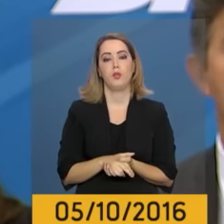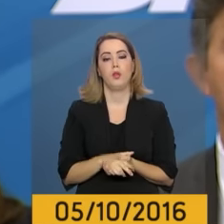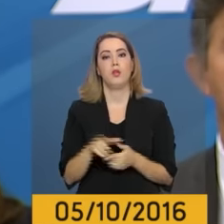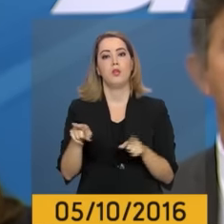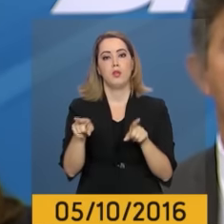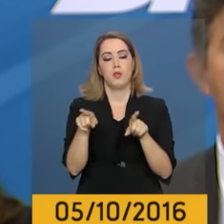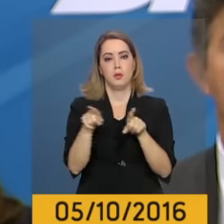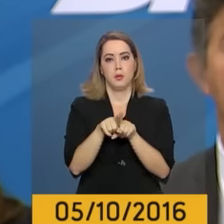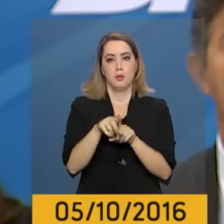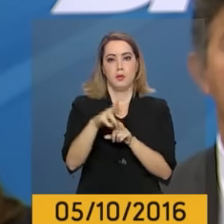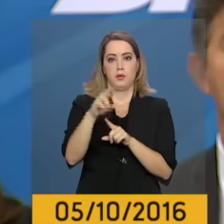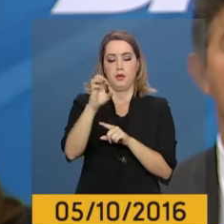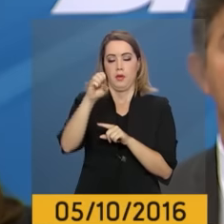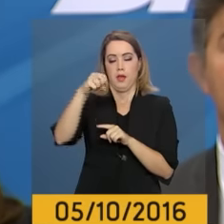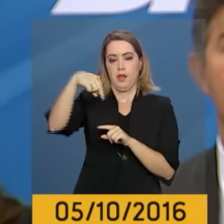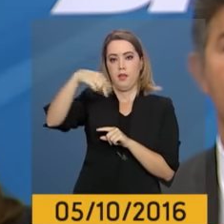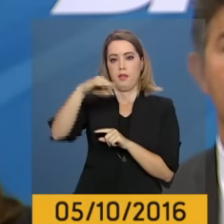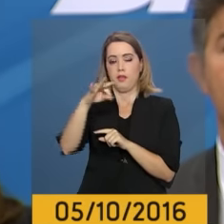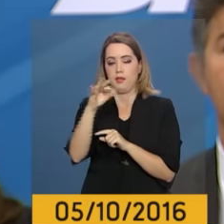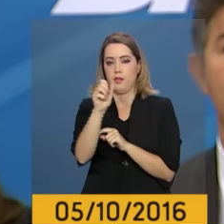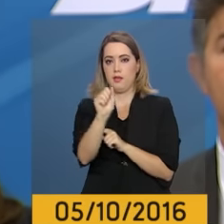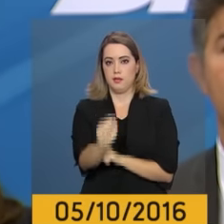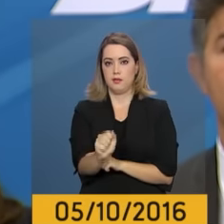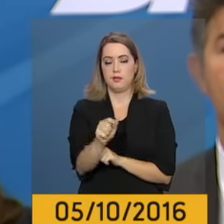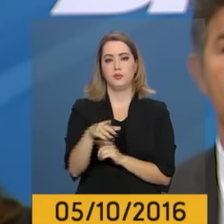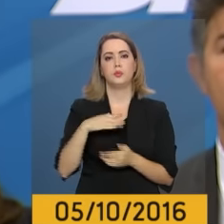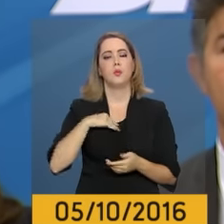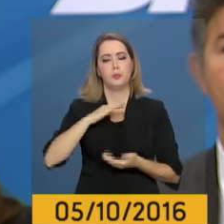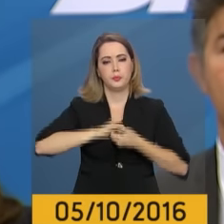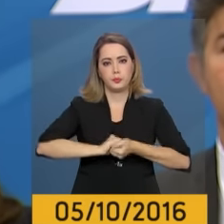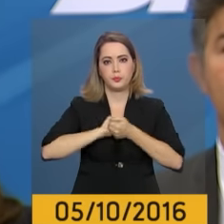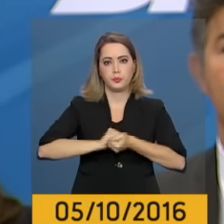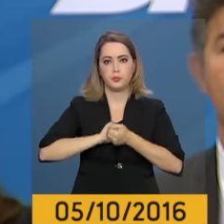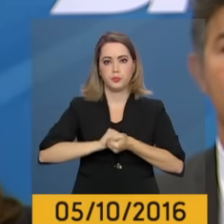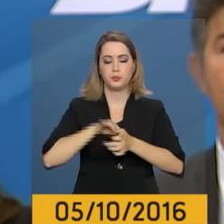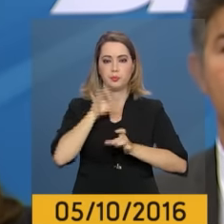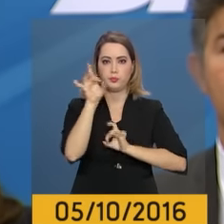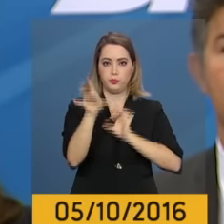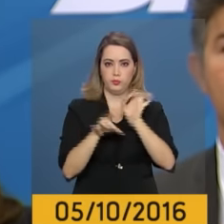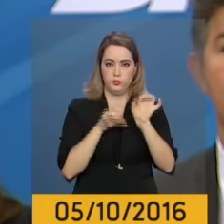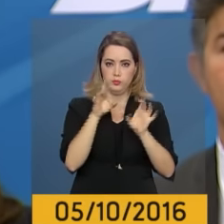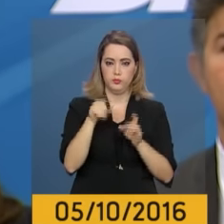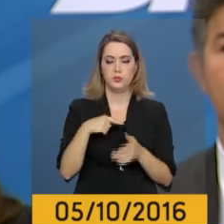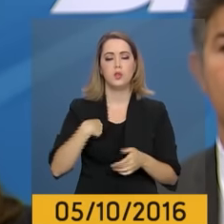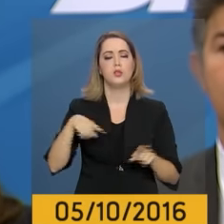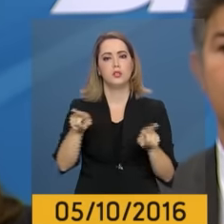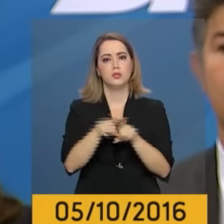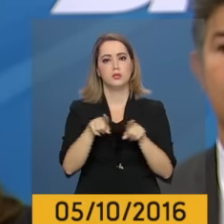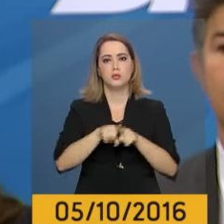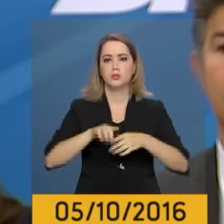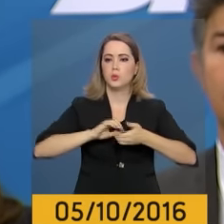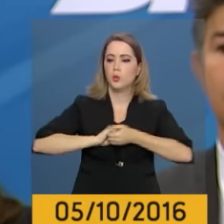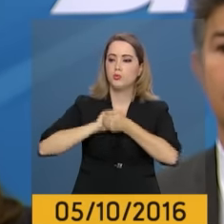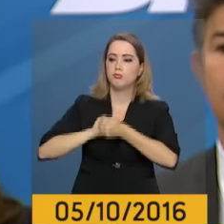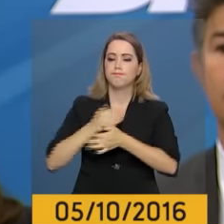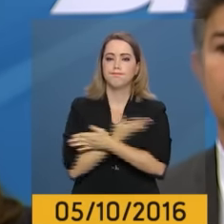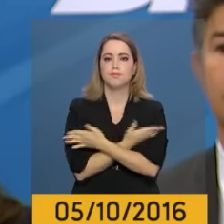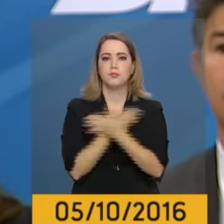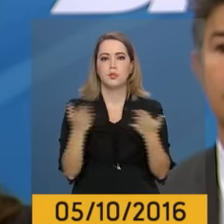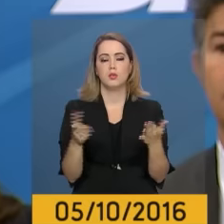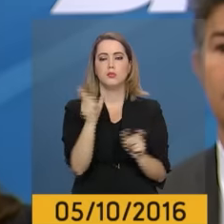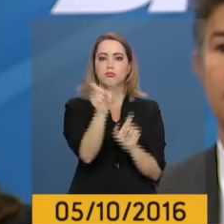Calheiros, primeira-dama de Alagoas também, minha saudação muito especial. quero cumprimentar algumas pessoas que